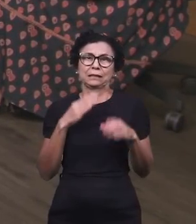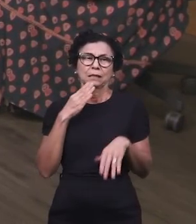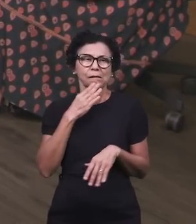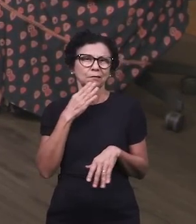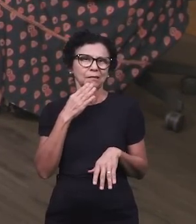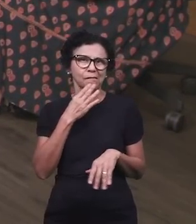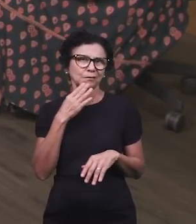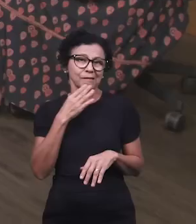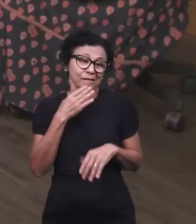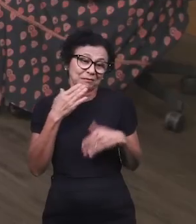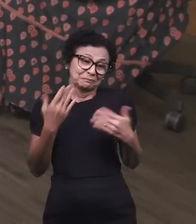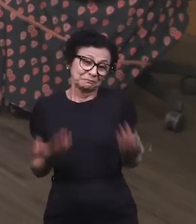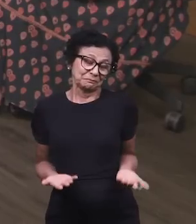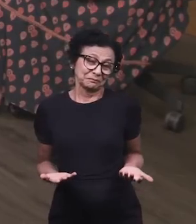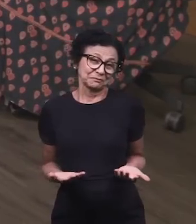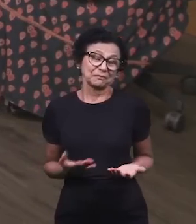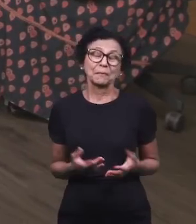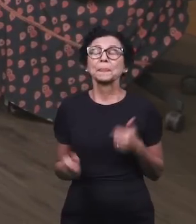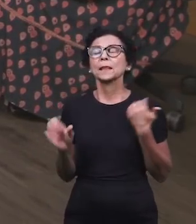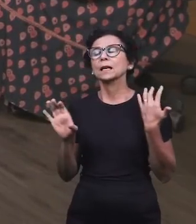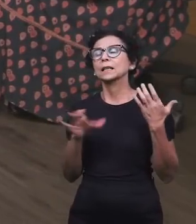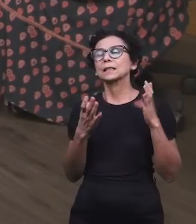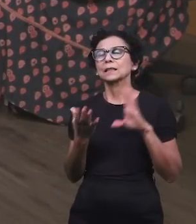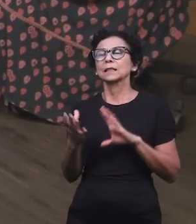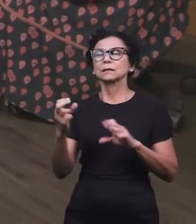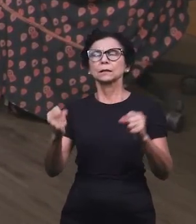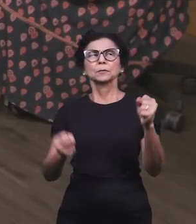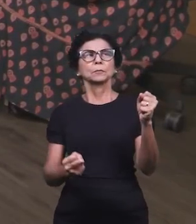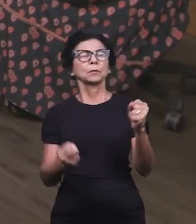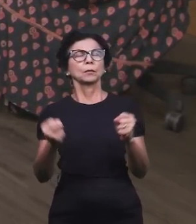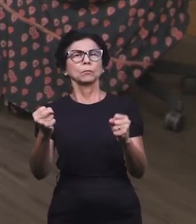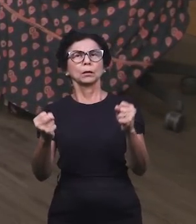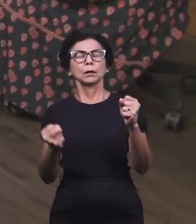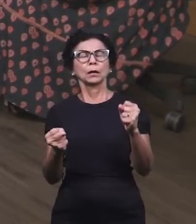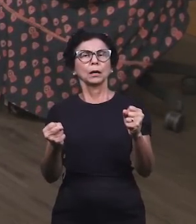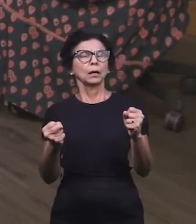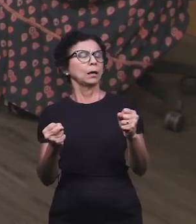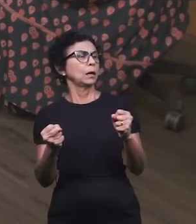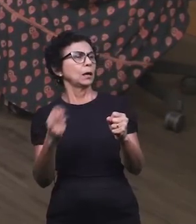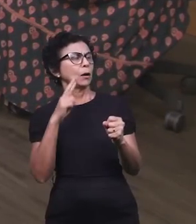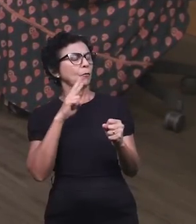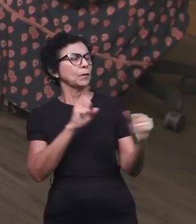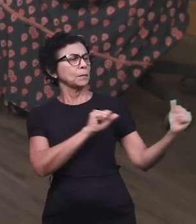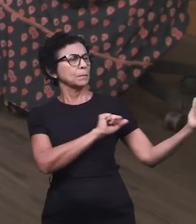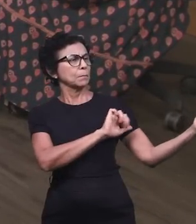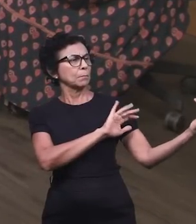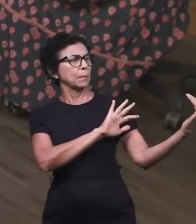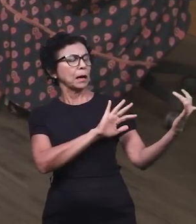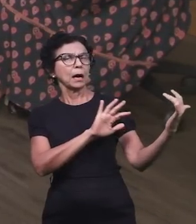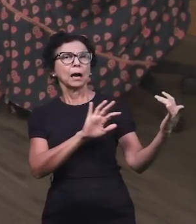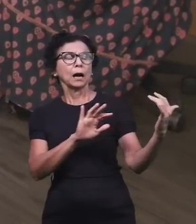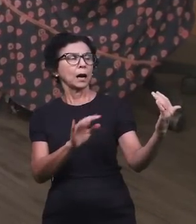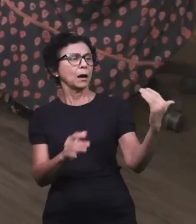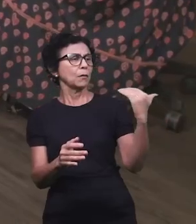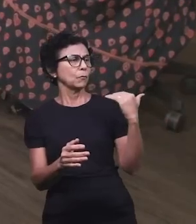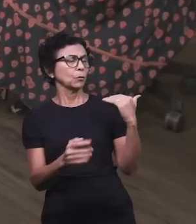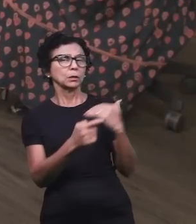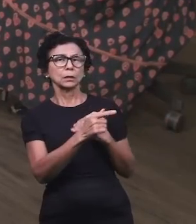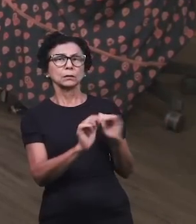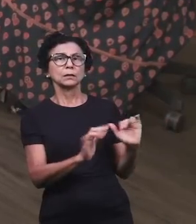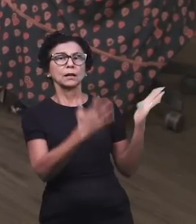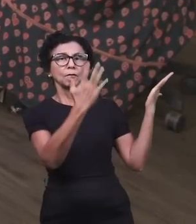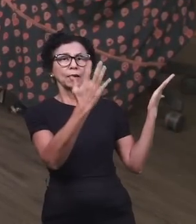mesmo tempo, eu via as feições das pessoas que vinham no sentido contrário, voltando daquela festa. E eu não consegui ver ninguém